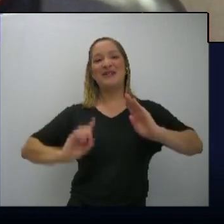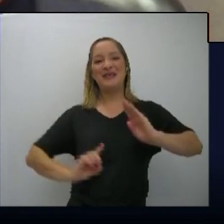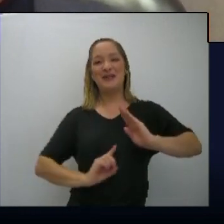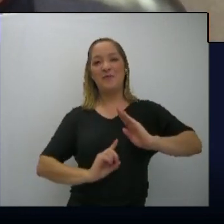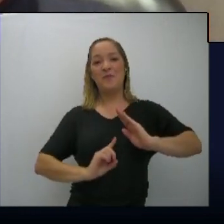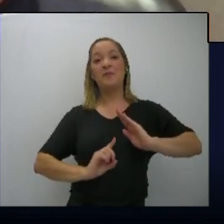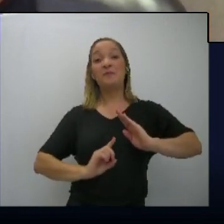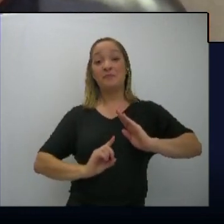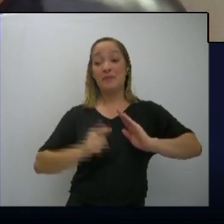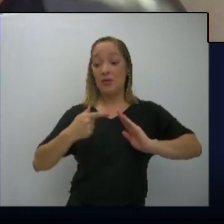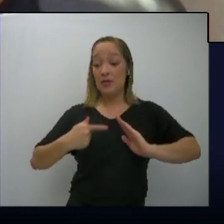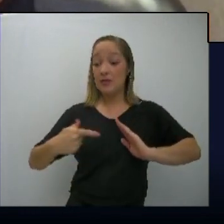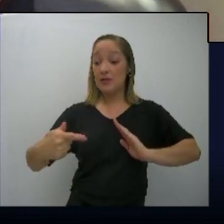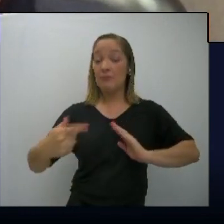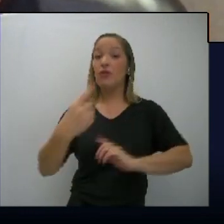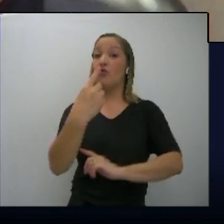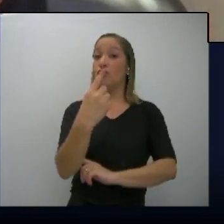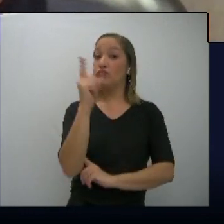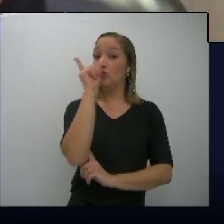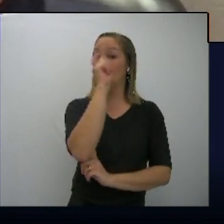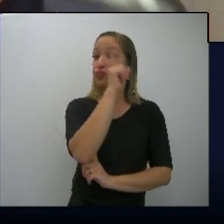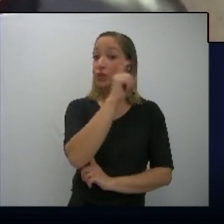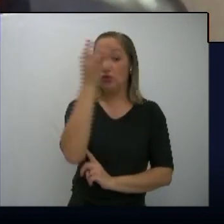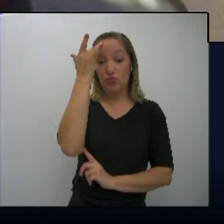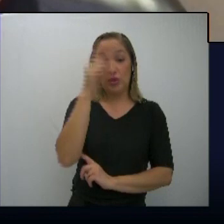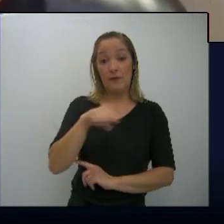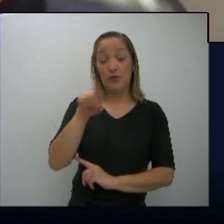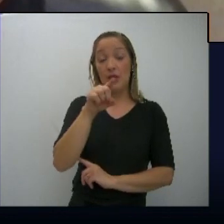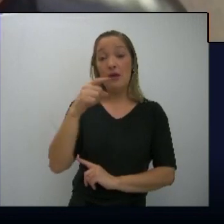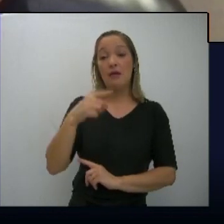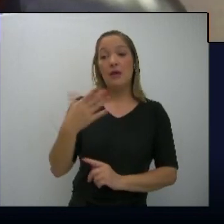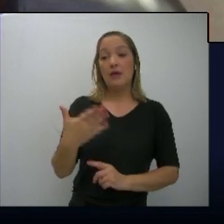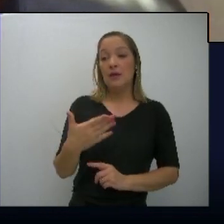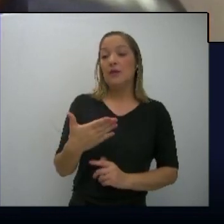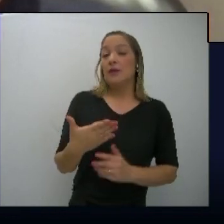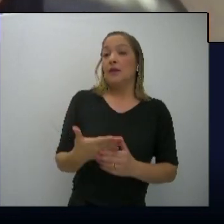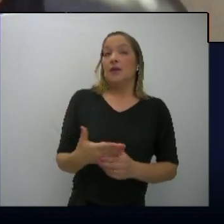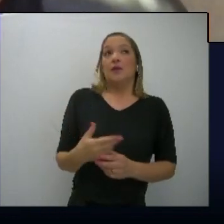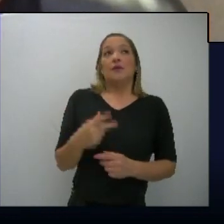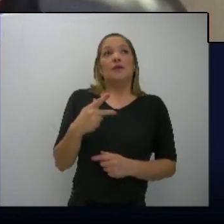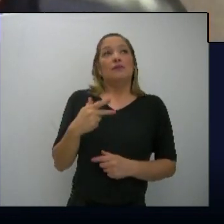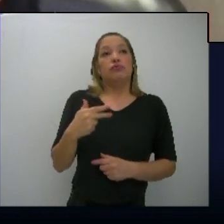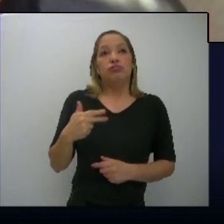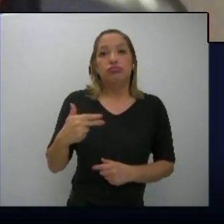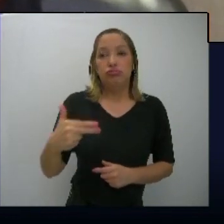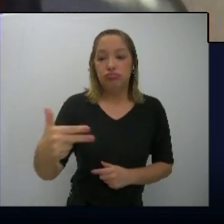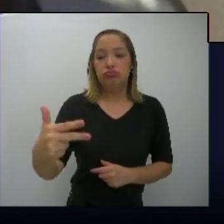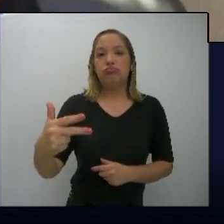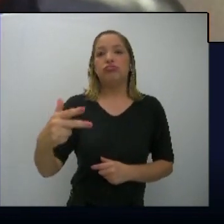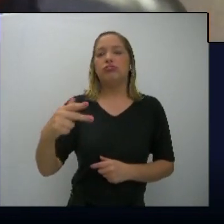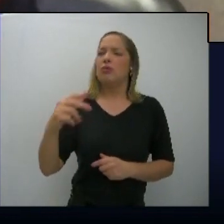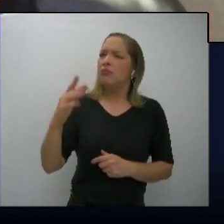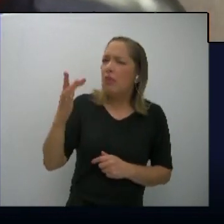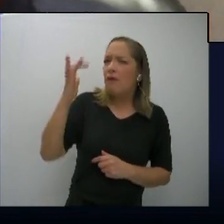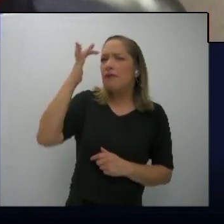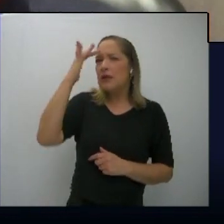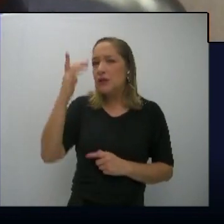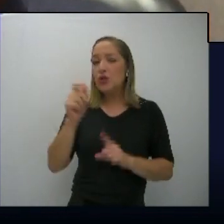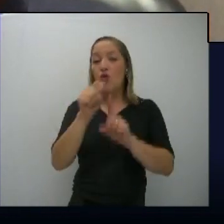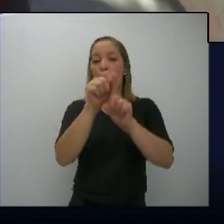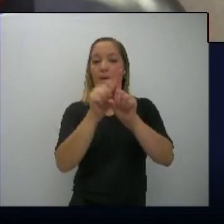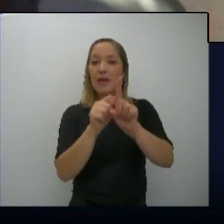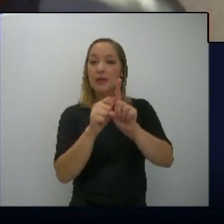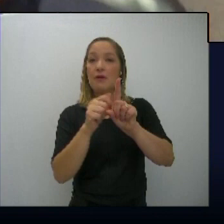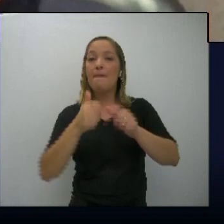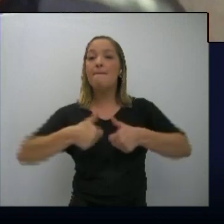assim na semana um foi difícil é você como é que se foram aí mas agora um foi difícil moradores foi um pouco menos um mês depois